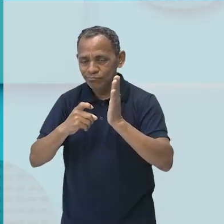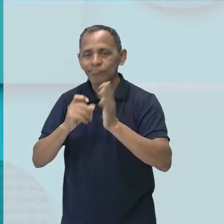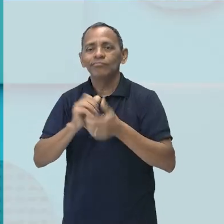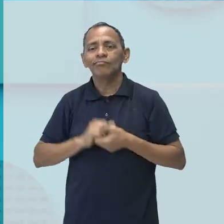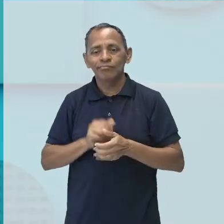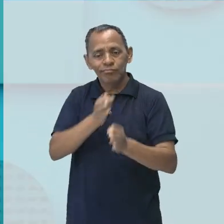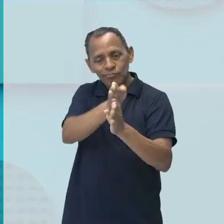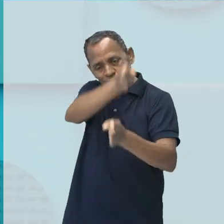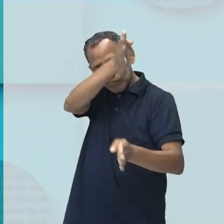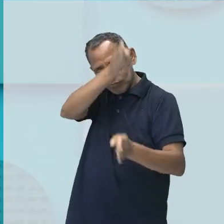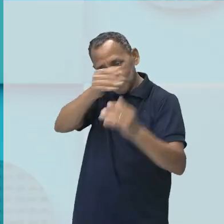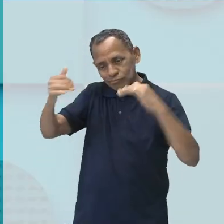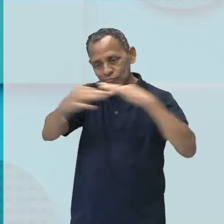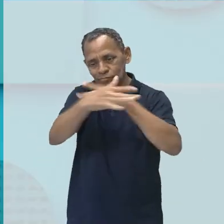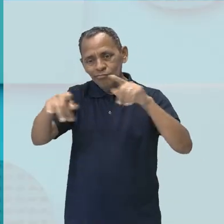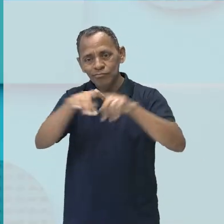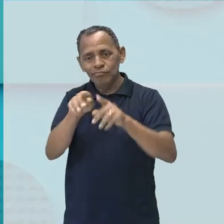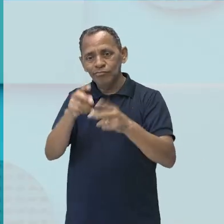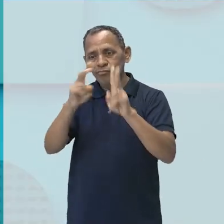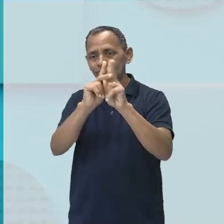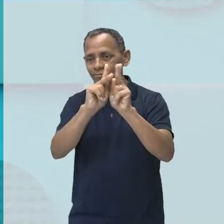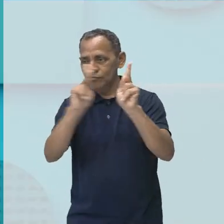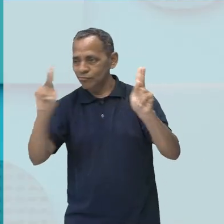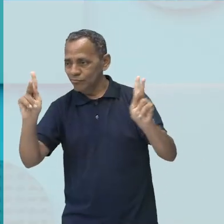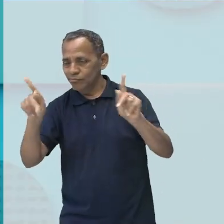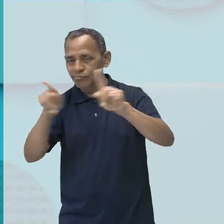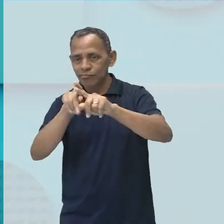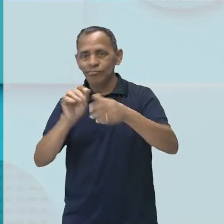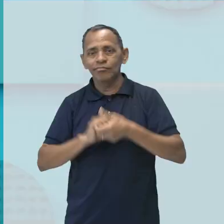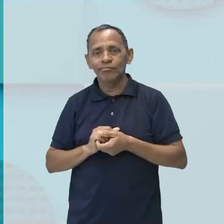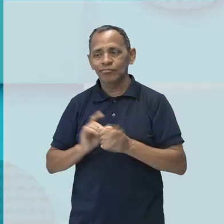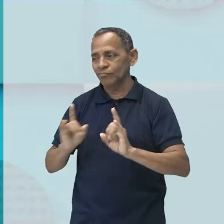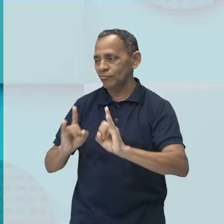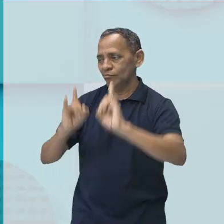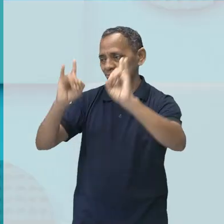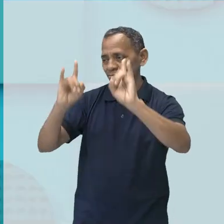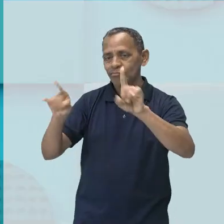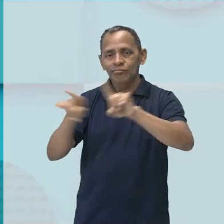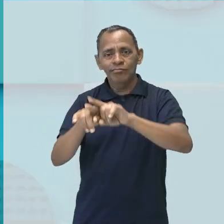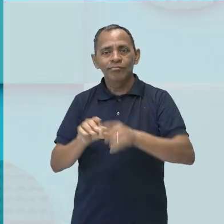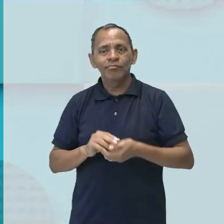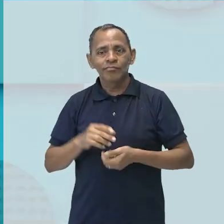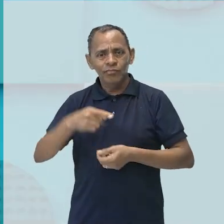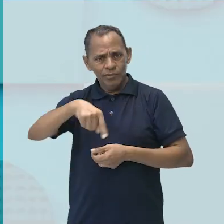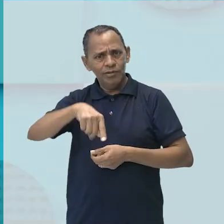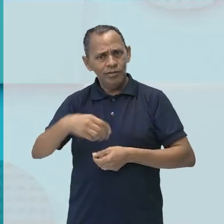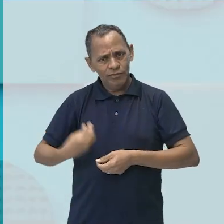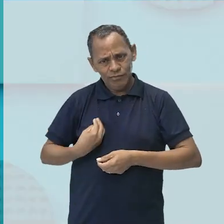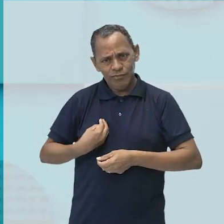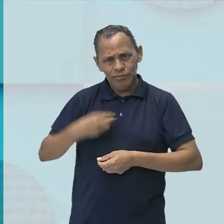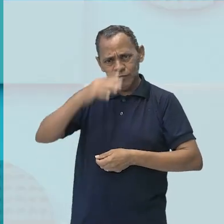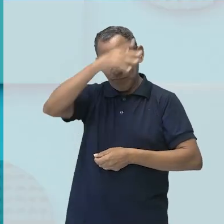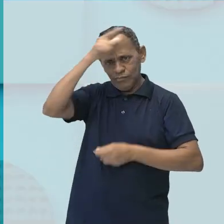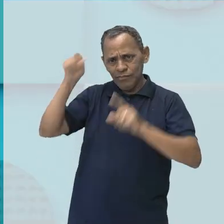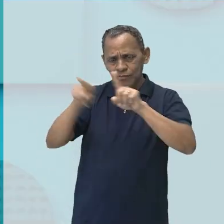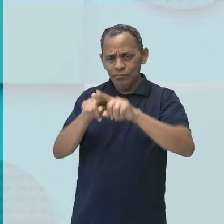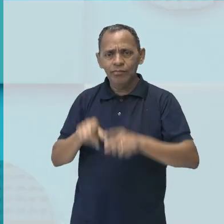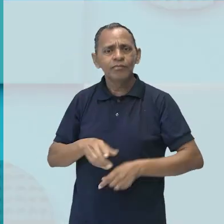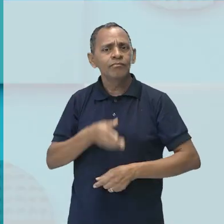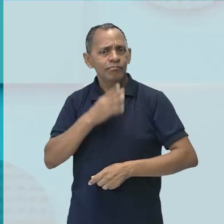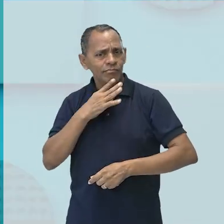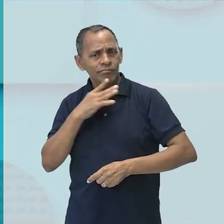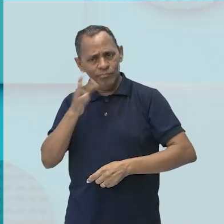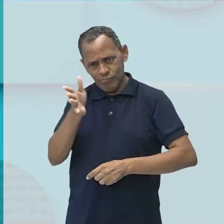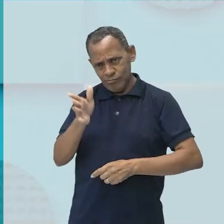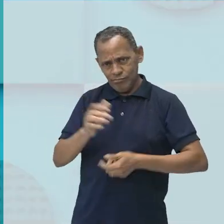viadutos, nos prédios. Então, se você conhece Manaus, você já conhece algum desses grafites. E se você não conhece Manaus, é